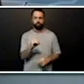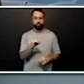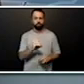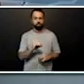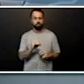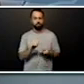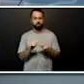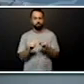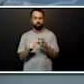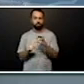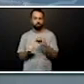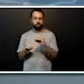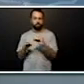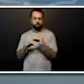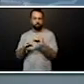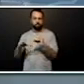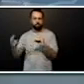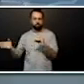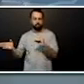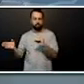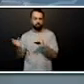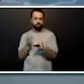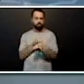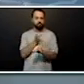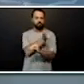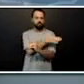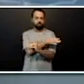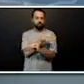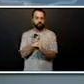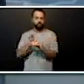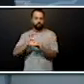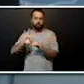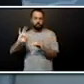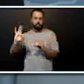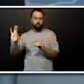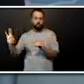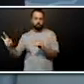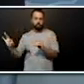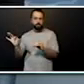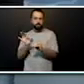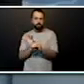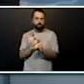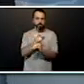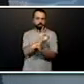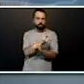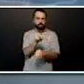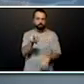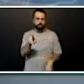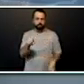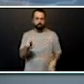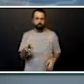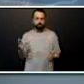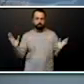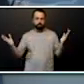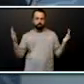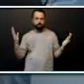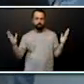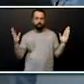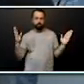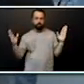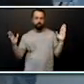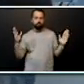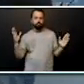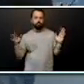números que estão à mesma distância são opostos. Portanto,